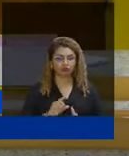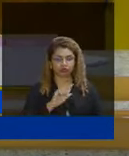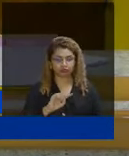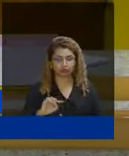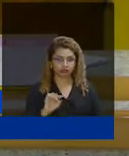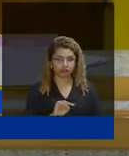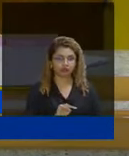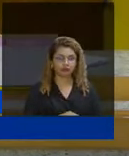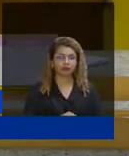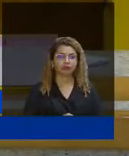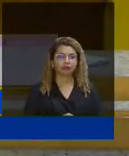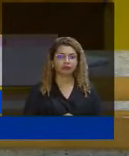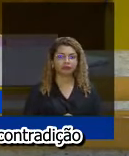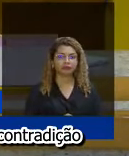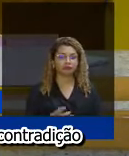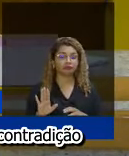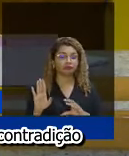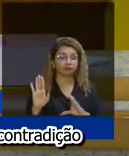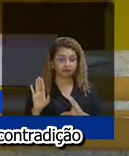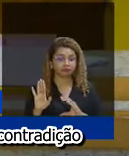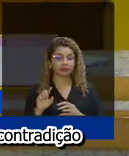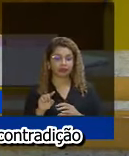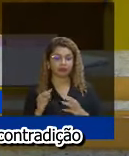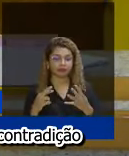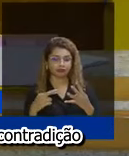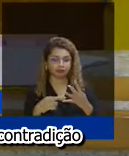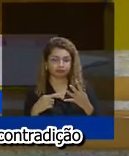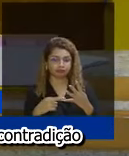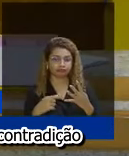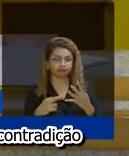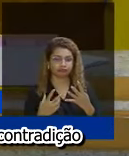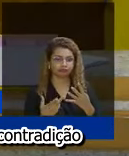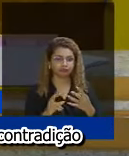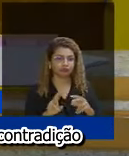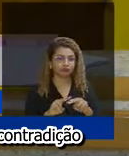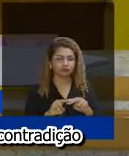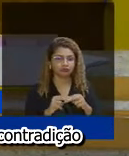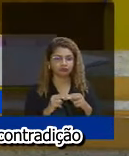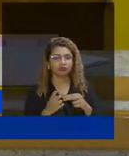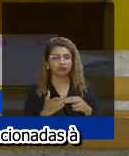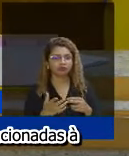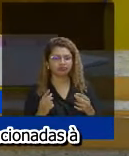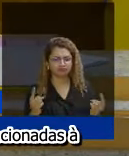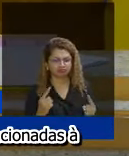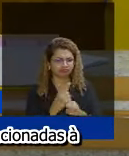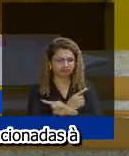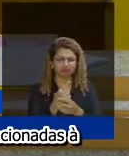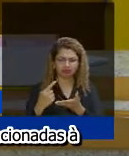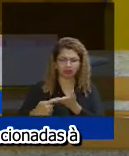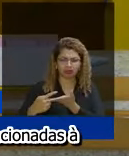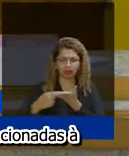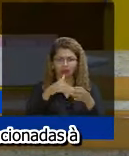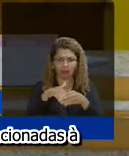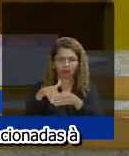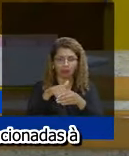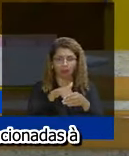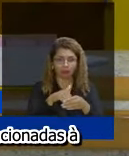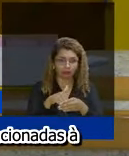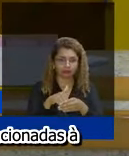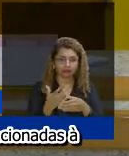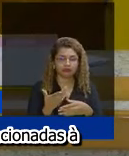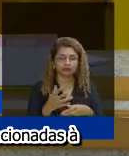Prova. E aí, nas razões recursais, a embargante afirmou que houve contradição entre os acórdãos e as provas existentes